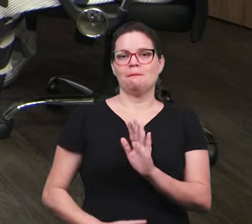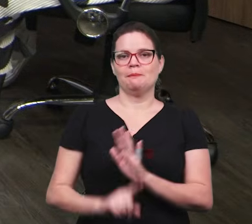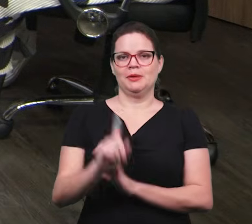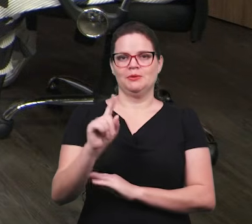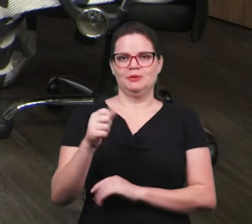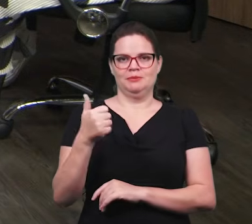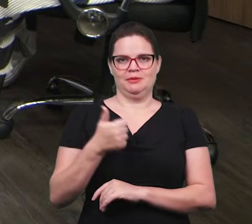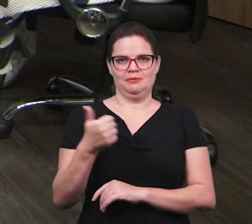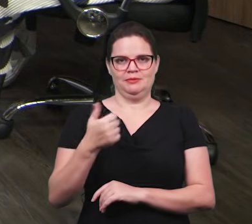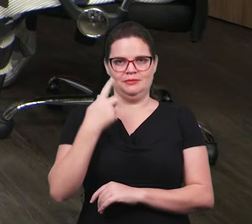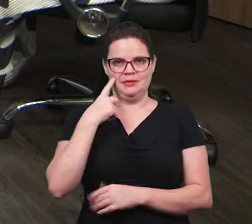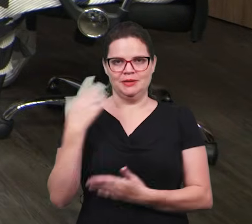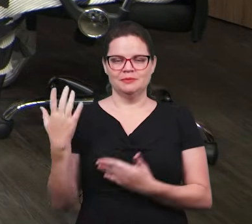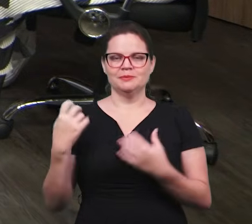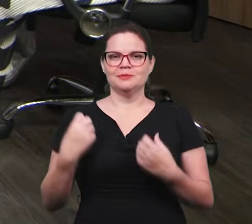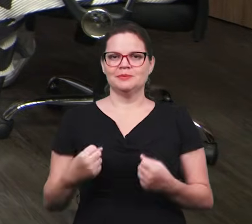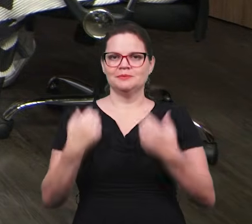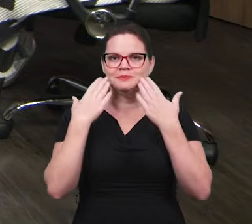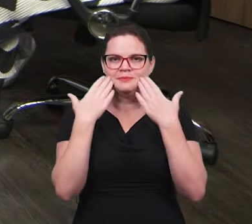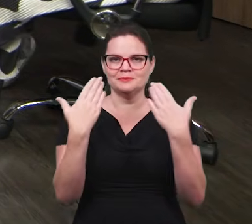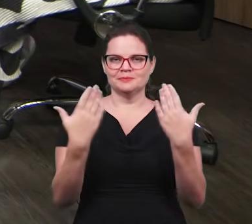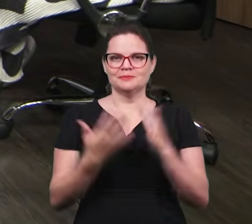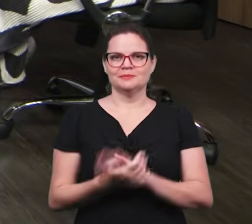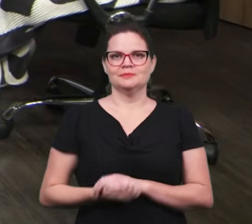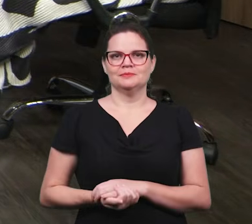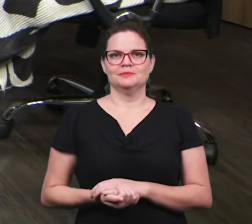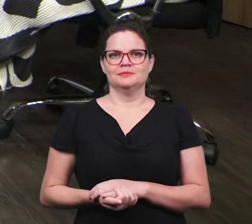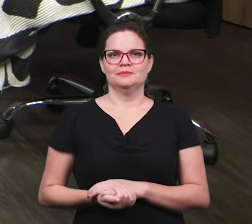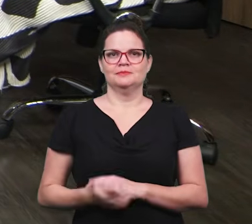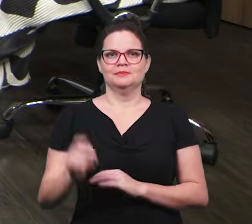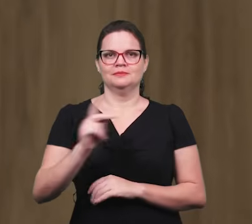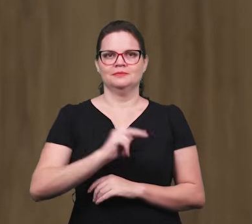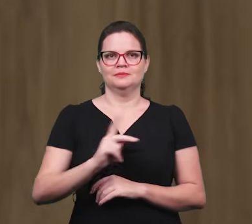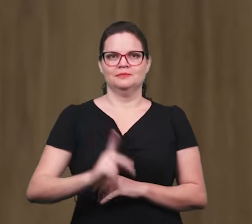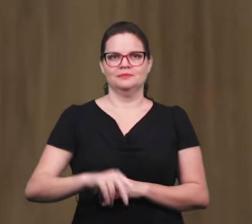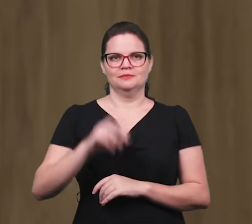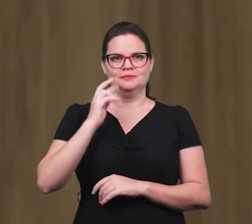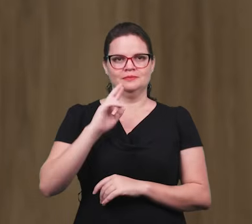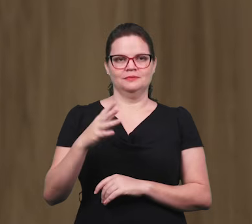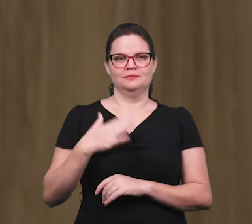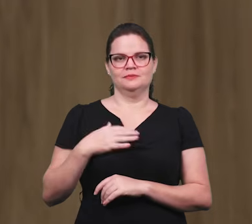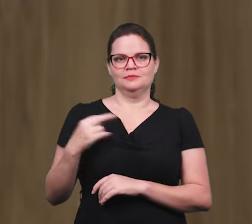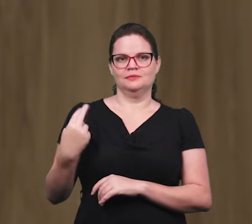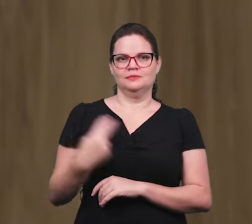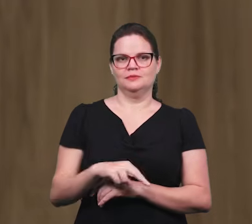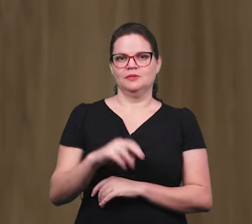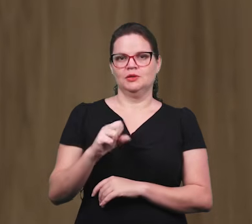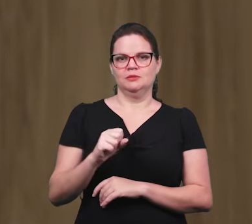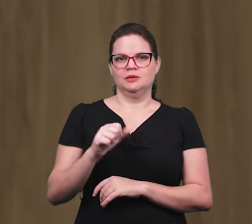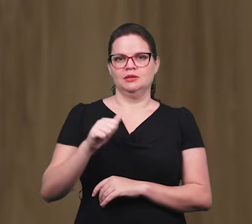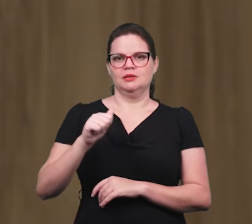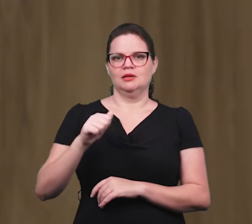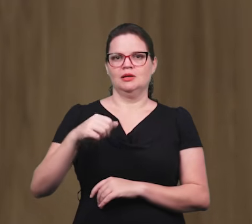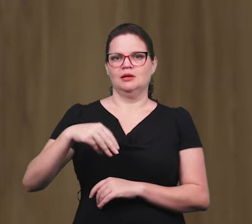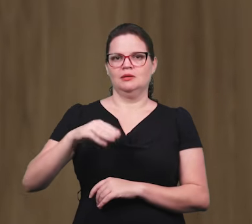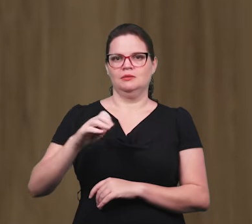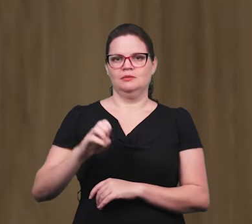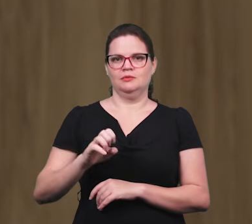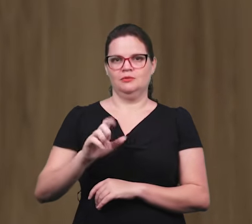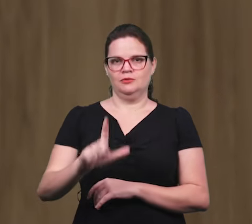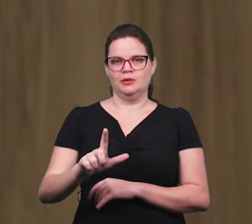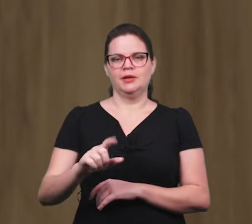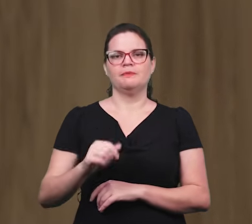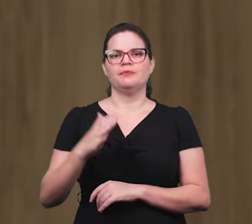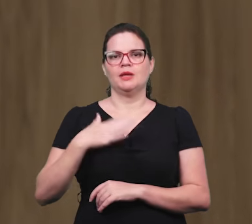daqui do estúdio. Aí você pode se apresentar e fazer sua pergunta. A paz do Senhor Jesus, sou o Samuel, de Novo Horizonte, da Ministério de